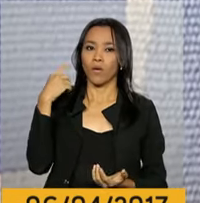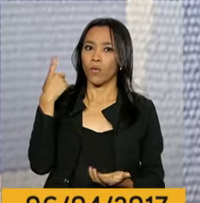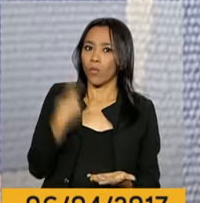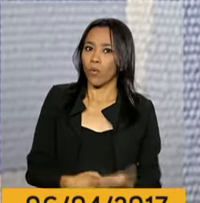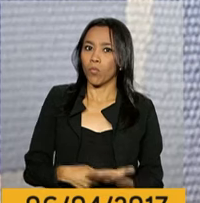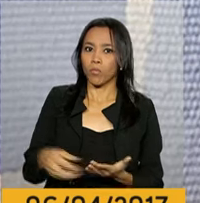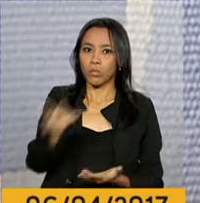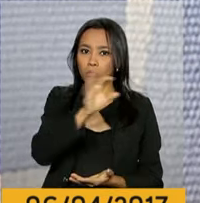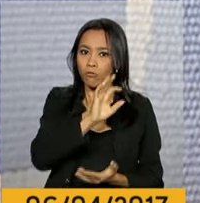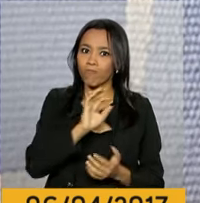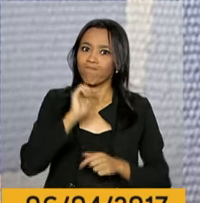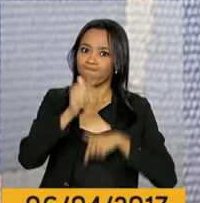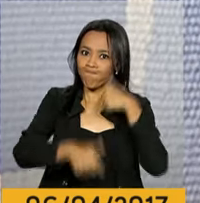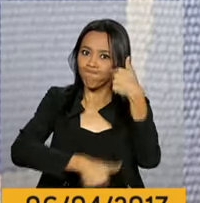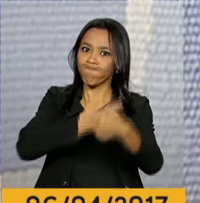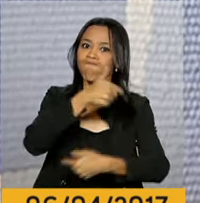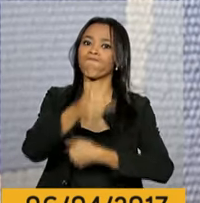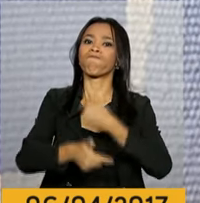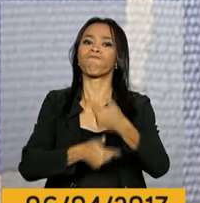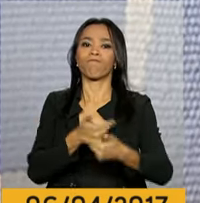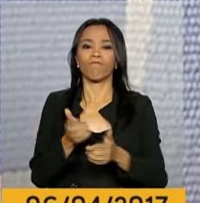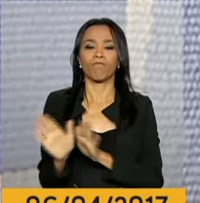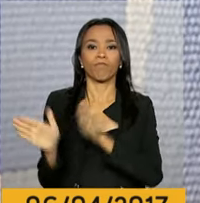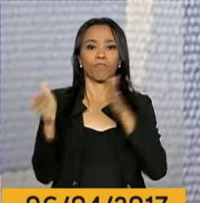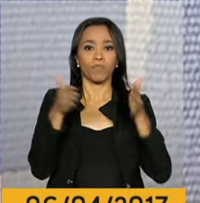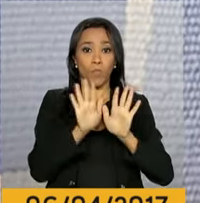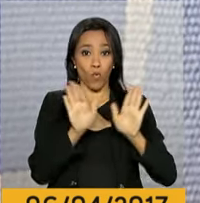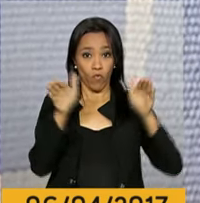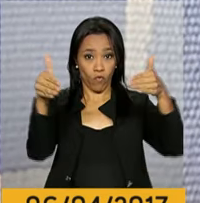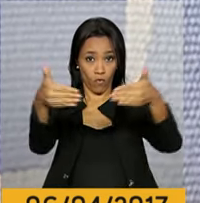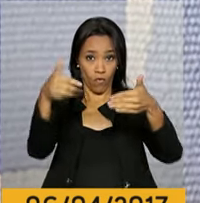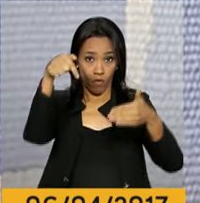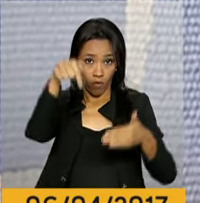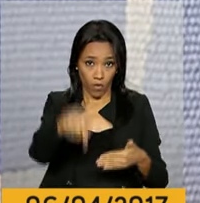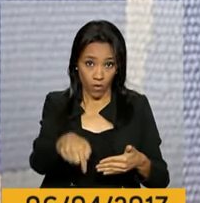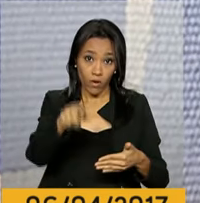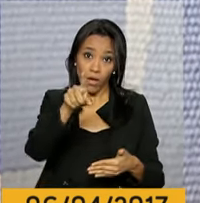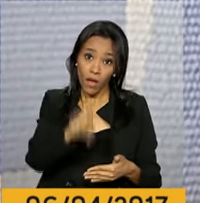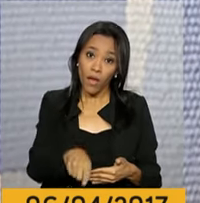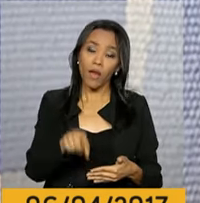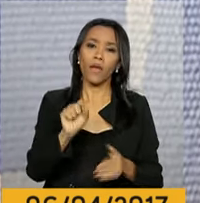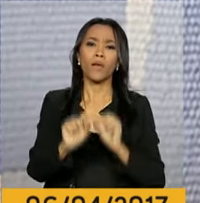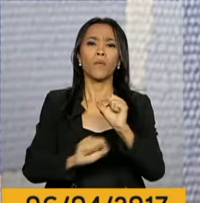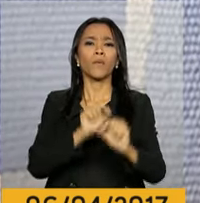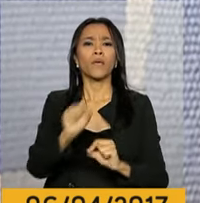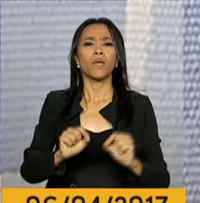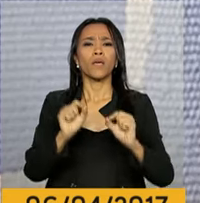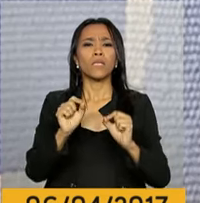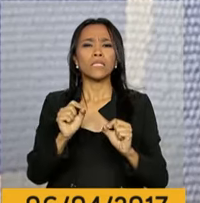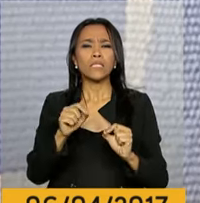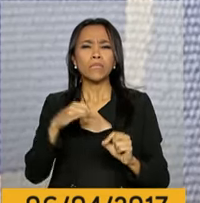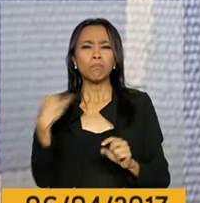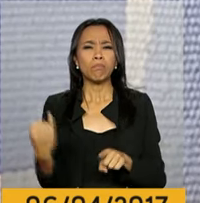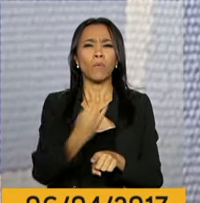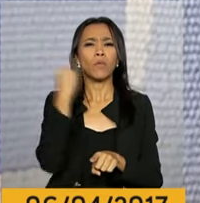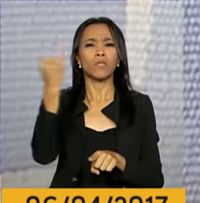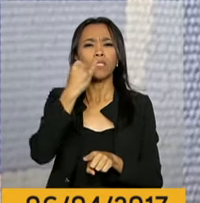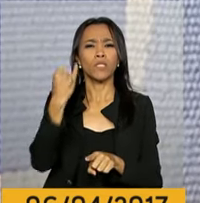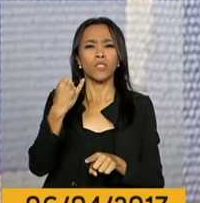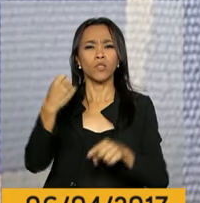fundamental. O Fórum é uma plataforma importante para o